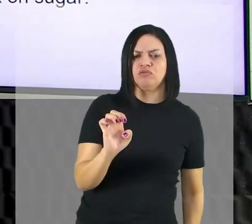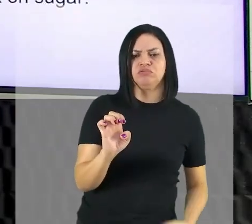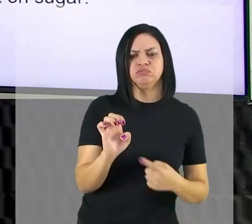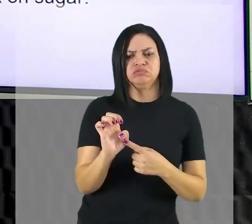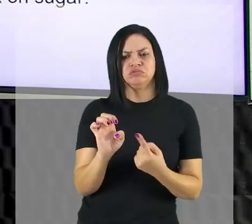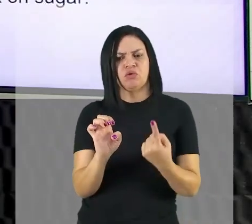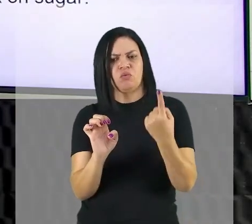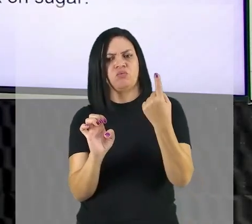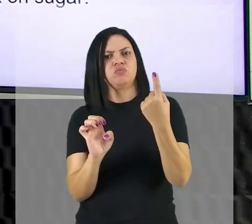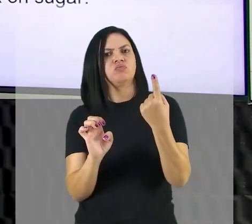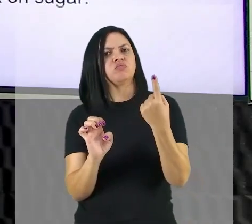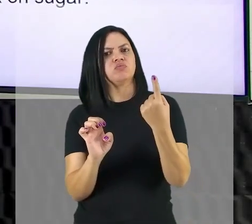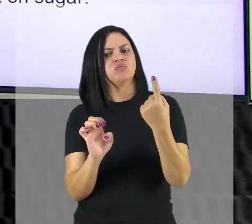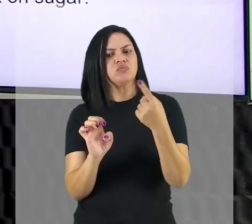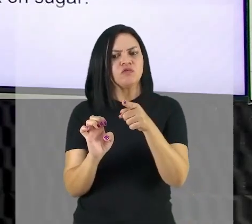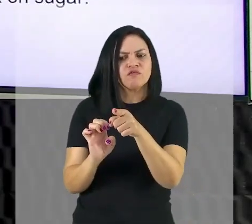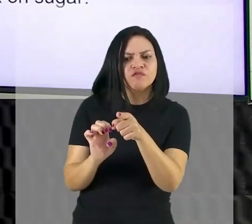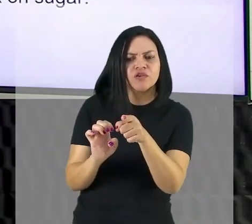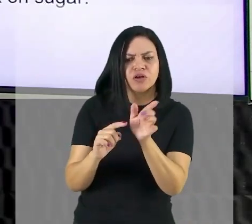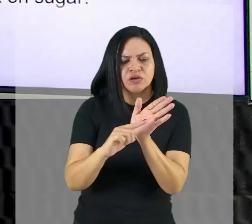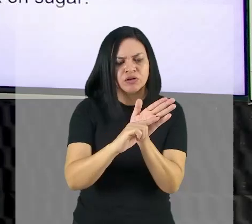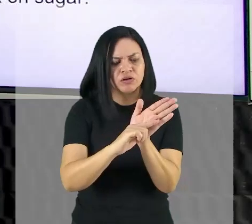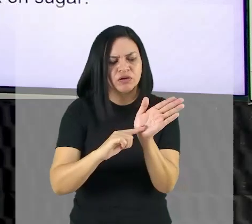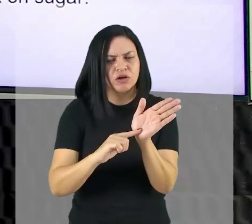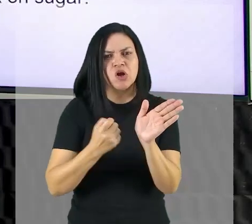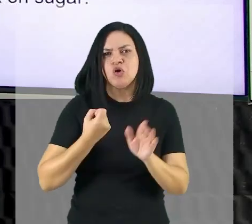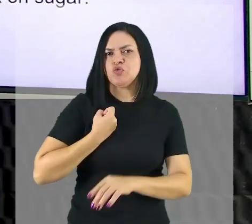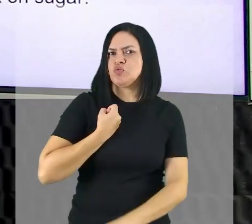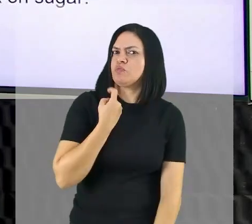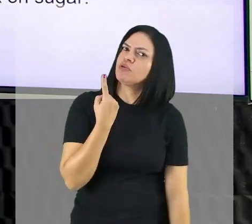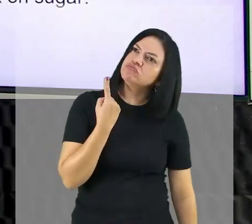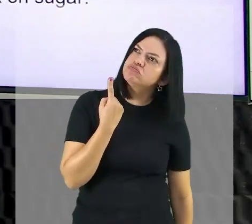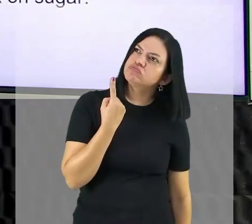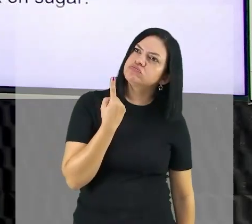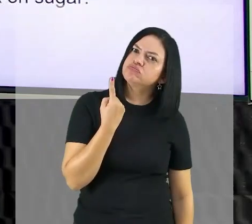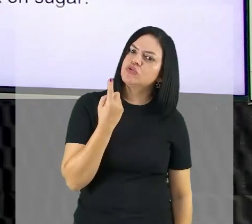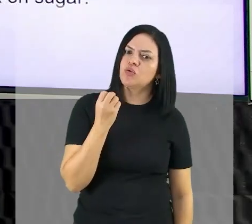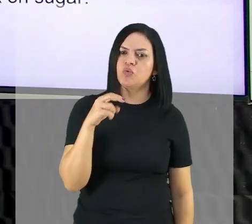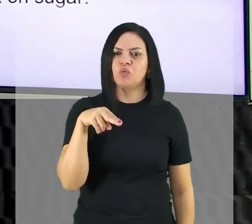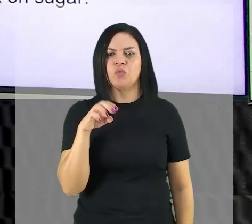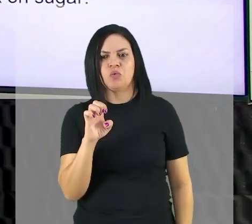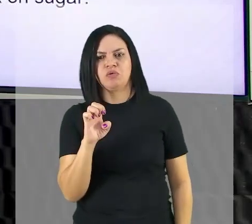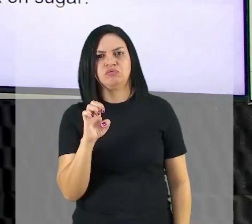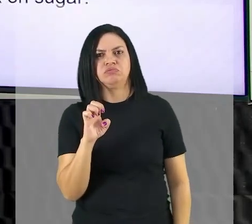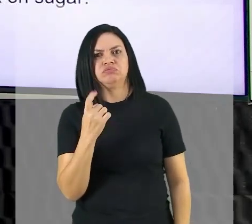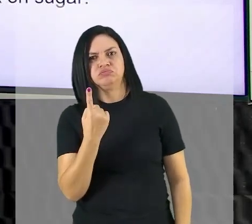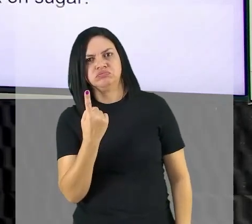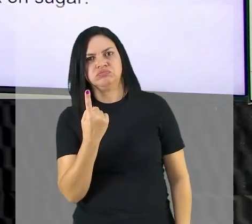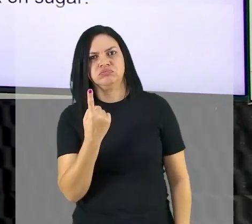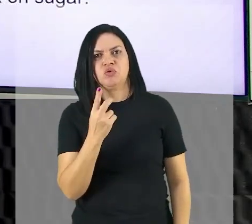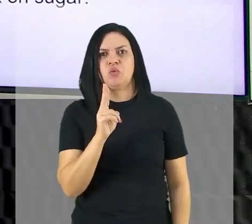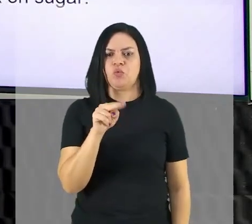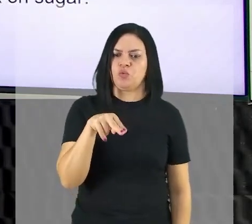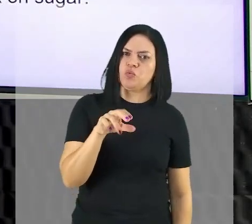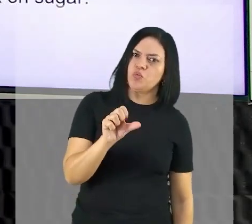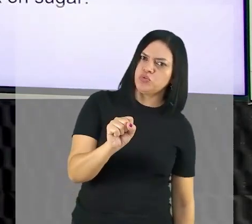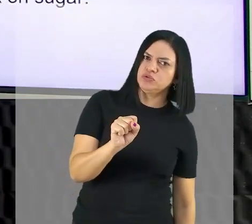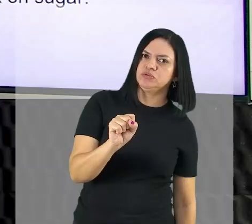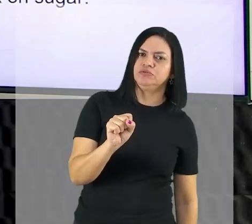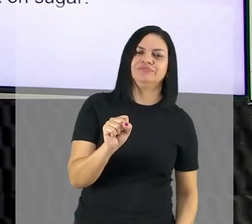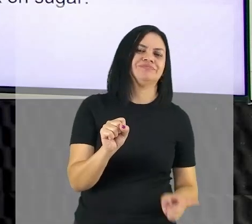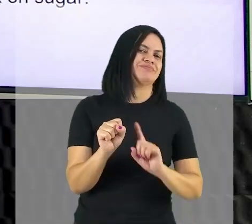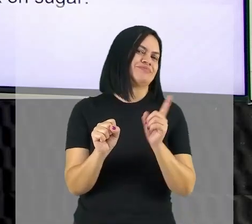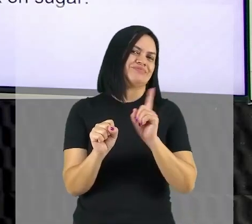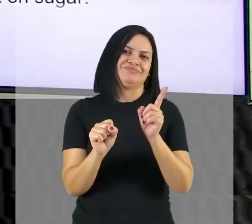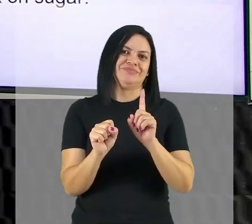um, a gente vai pensar em número um. One, ones, uns. Não é. One